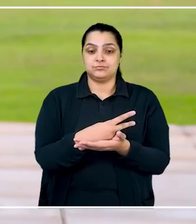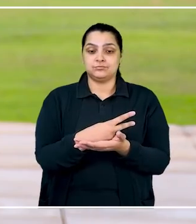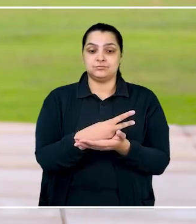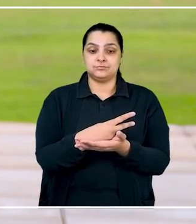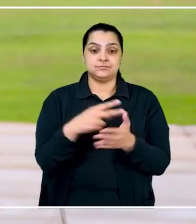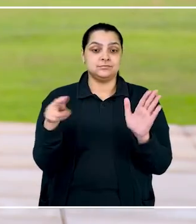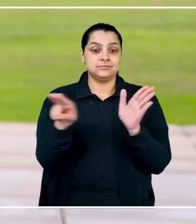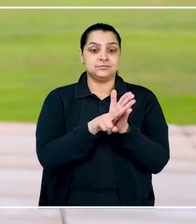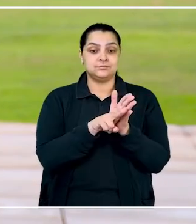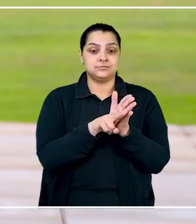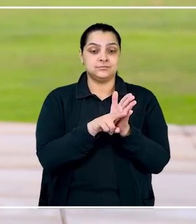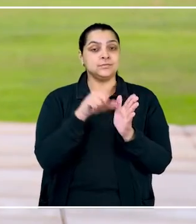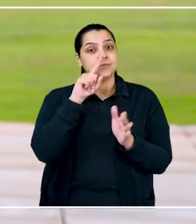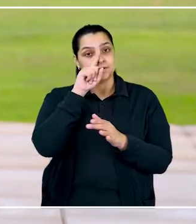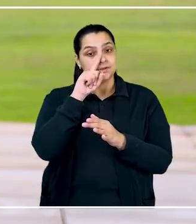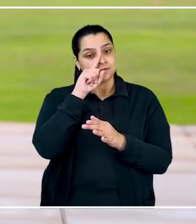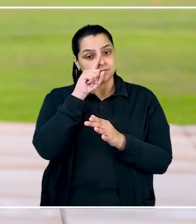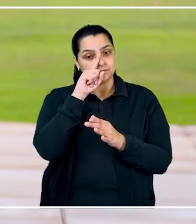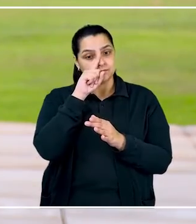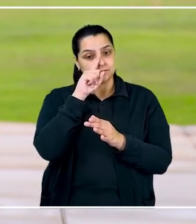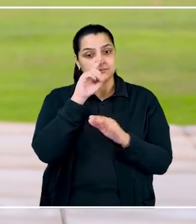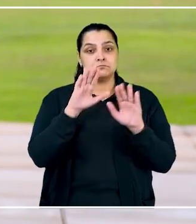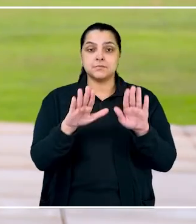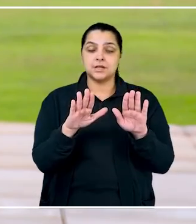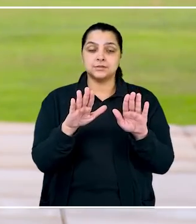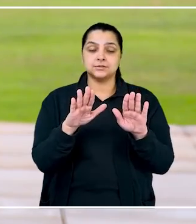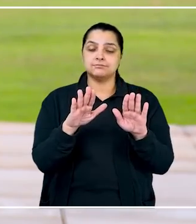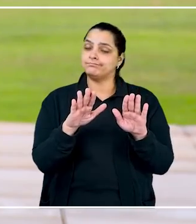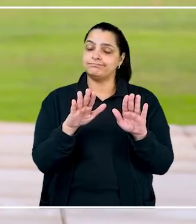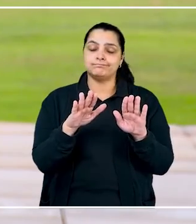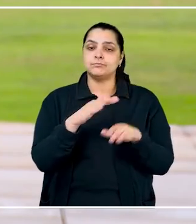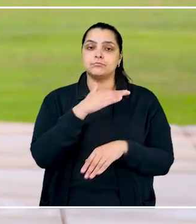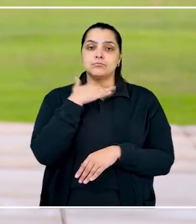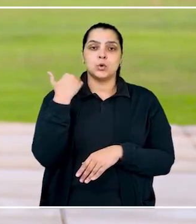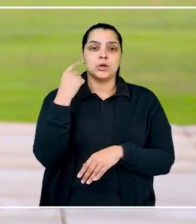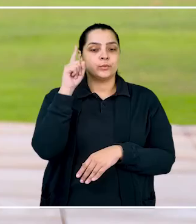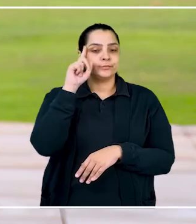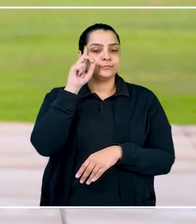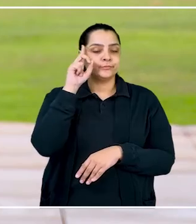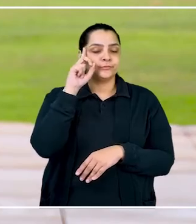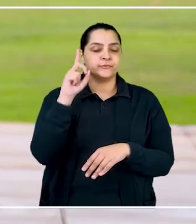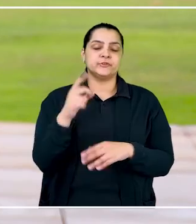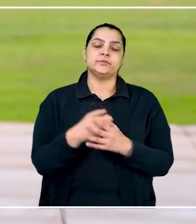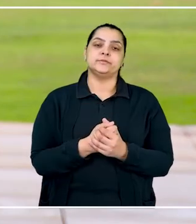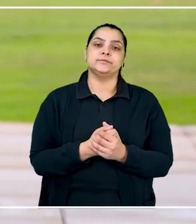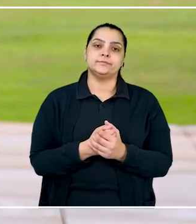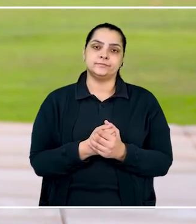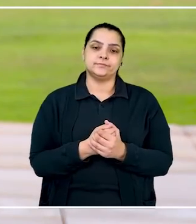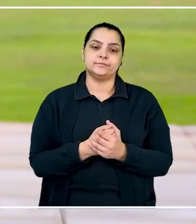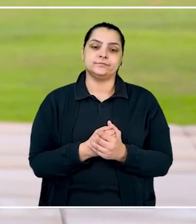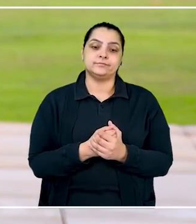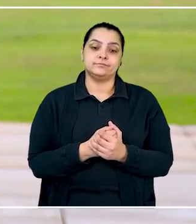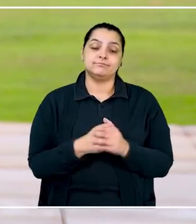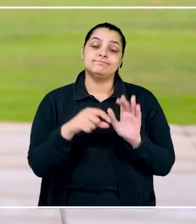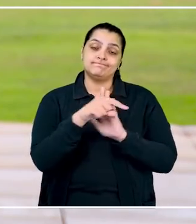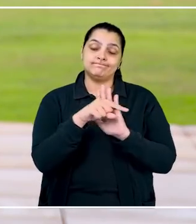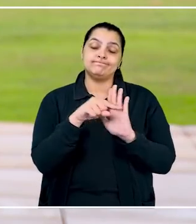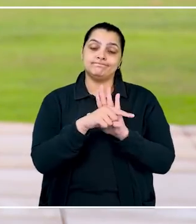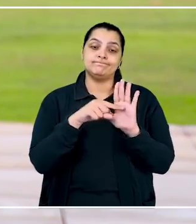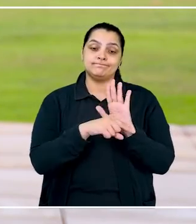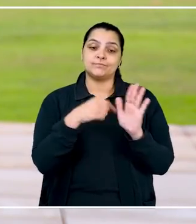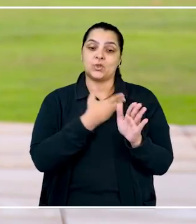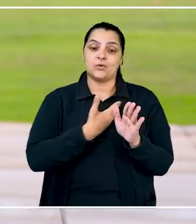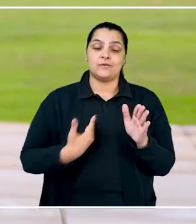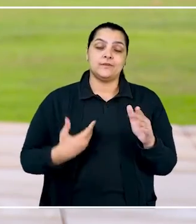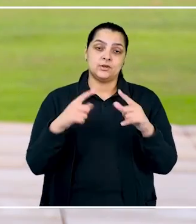de trabalho, ficou internada em estado grave, mas não resistiu aos ferimentos e morreu dias depois. O caso está sendo